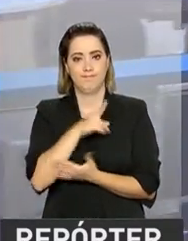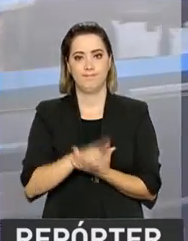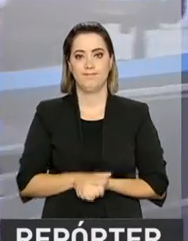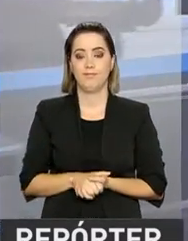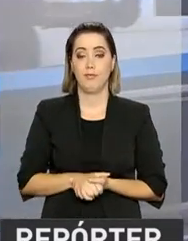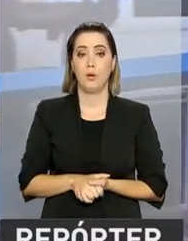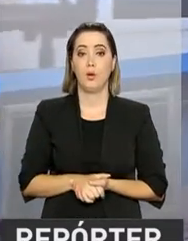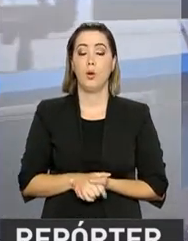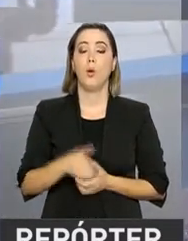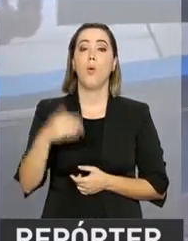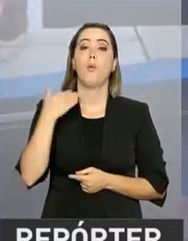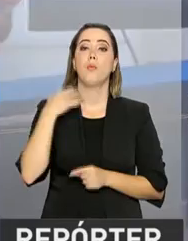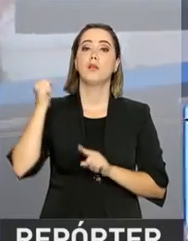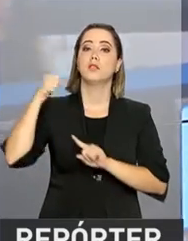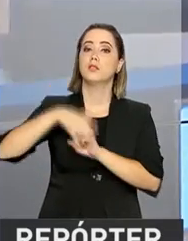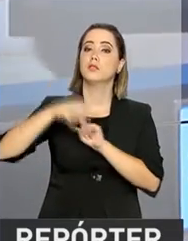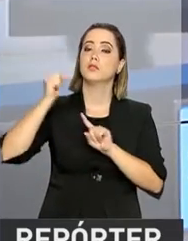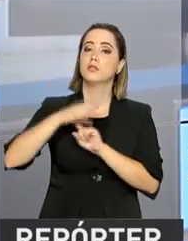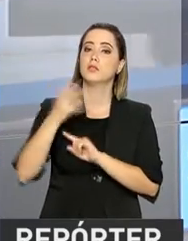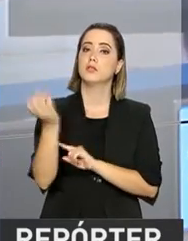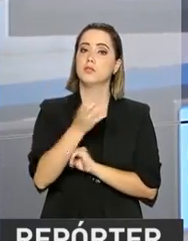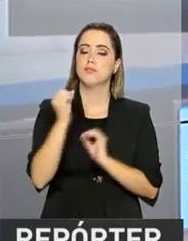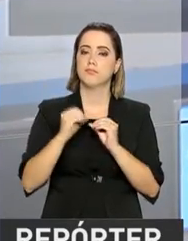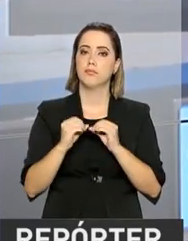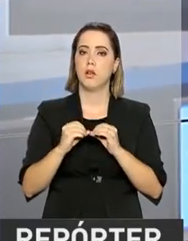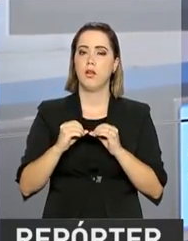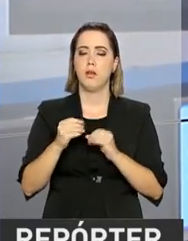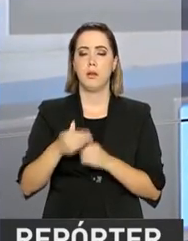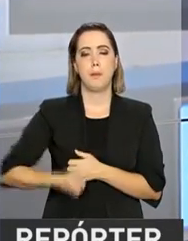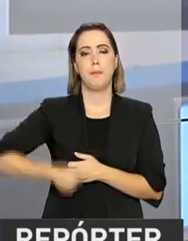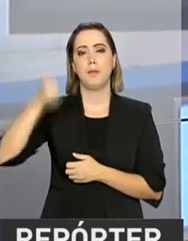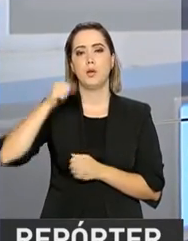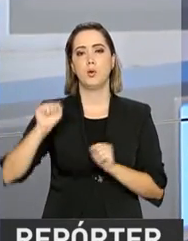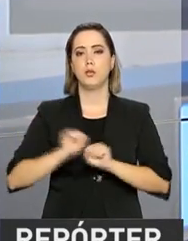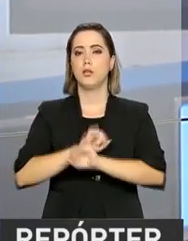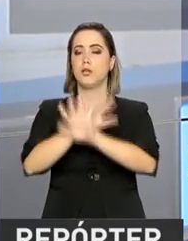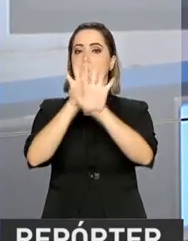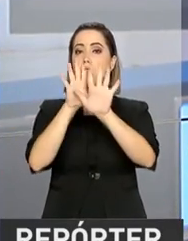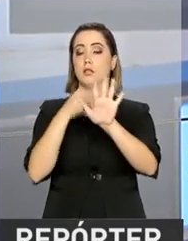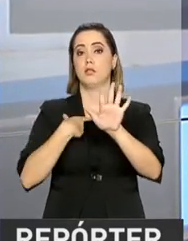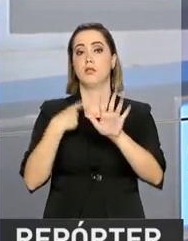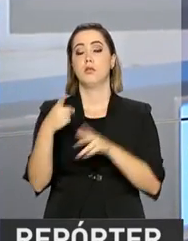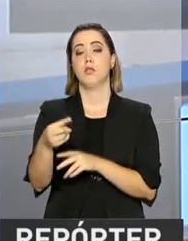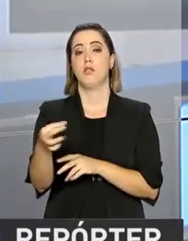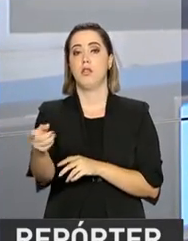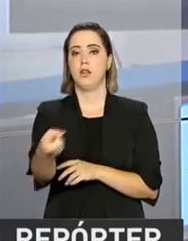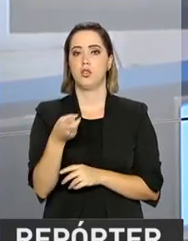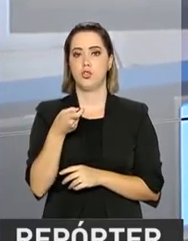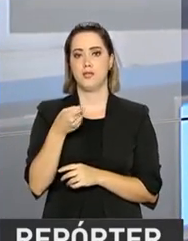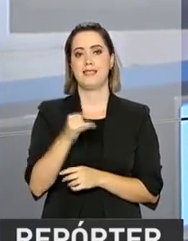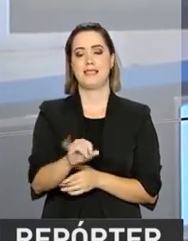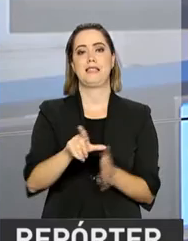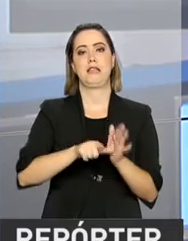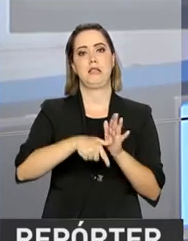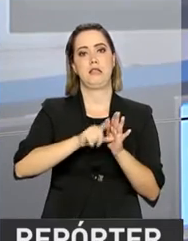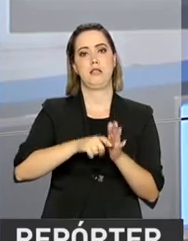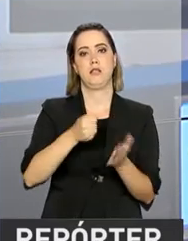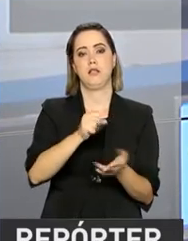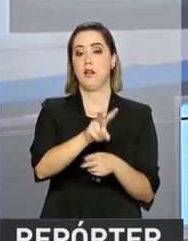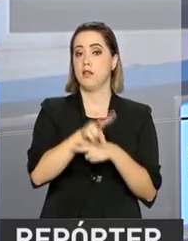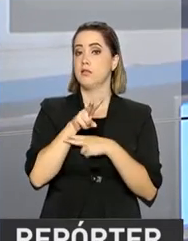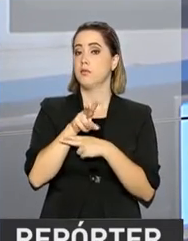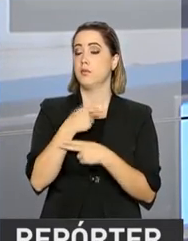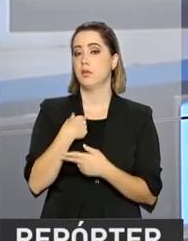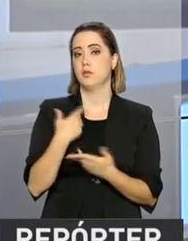aumentar a transparência sobre as taxas cobradas em caso de atraso de pagamento de empréstimos o conselho monetário nacional aprovou